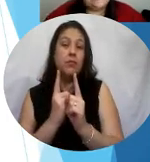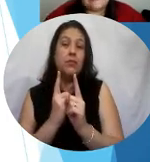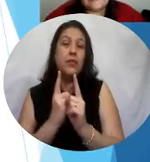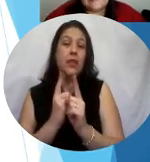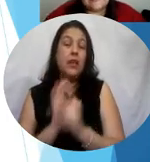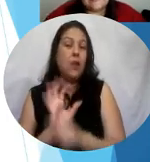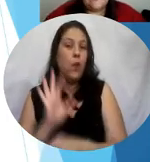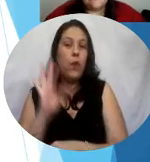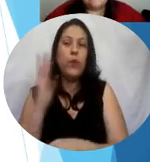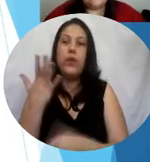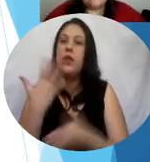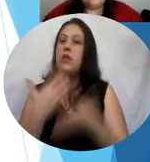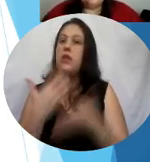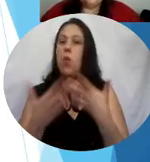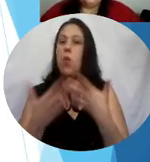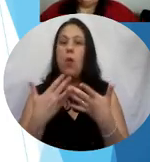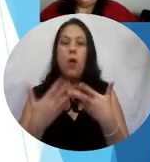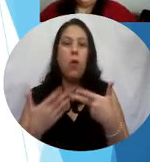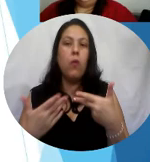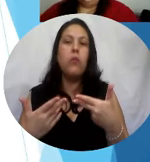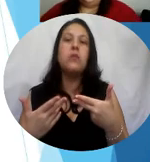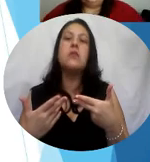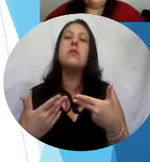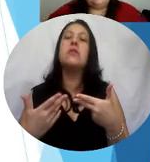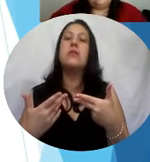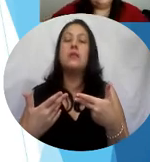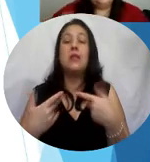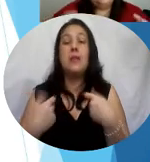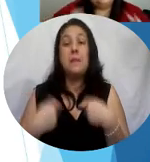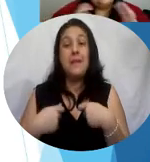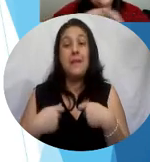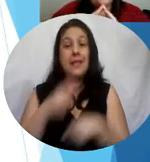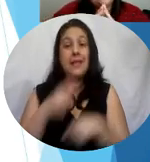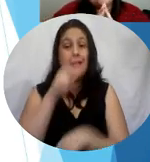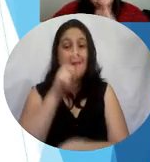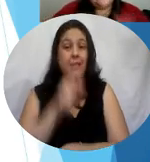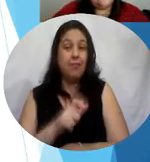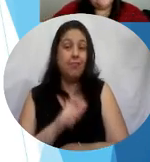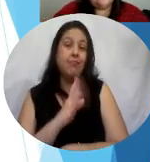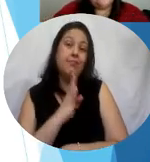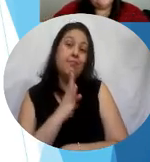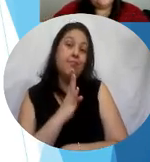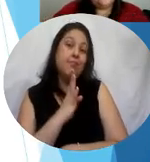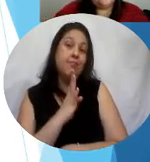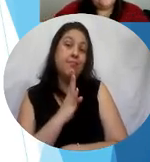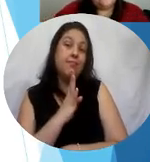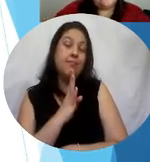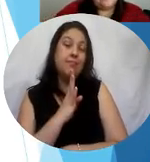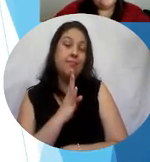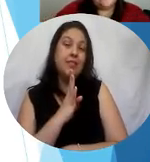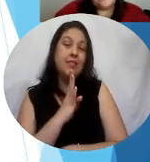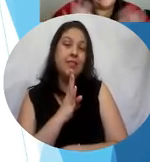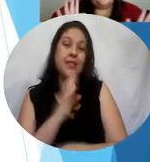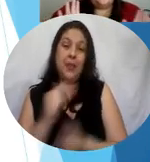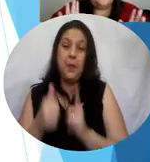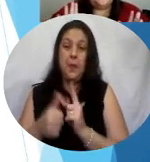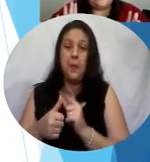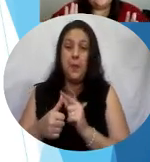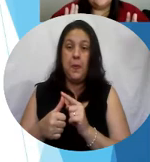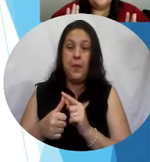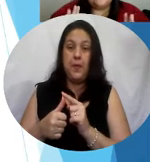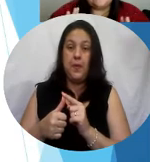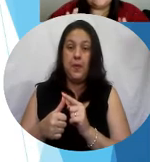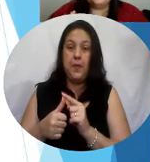ocorra uma crise, né? Então, nós precisamos conhecer quem é esse membro da nossa comunidade. É o